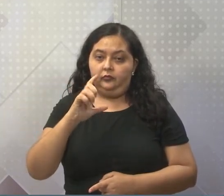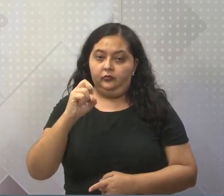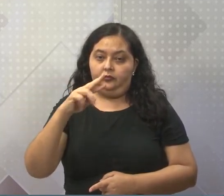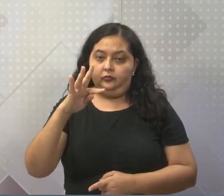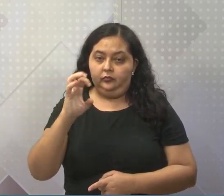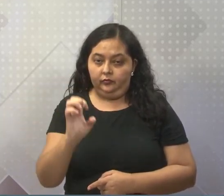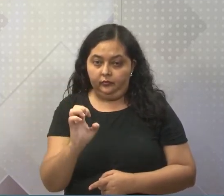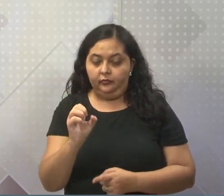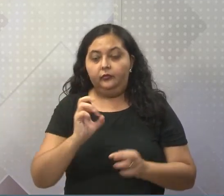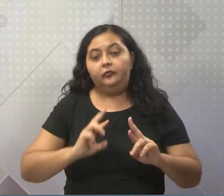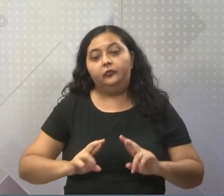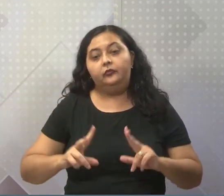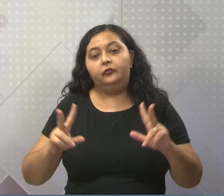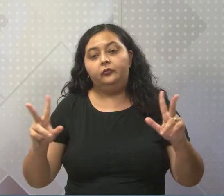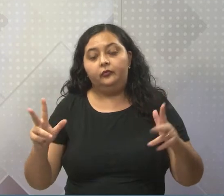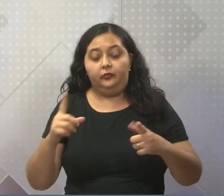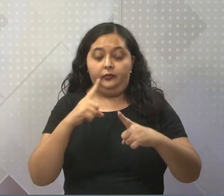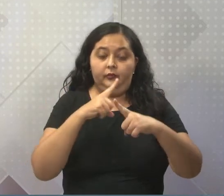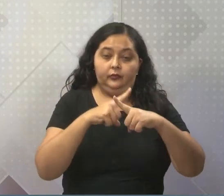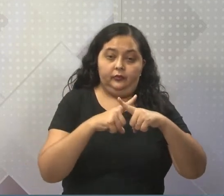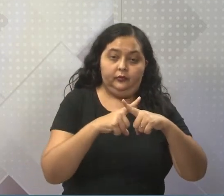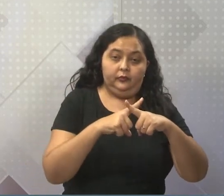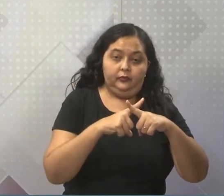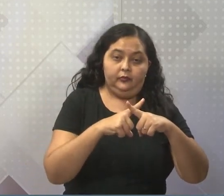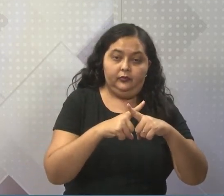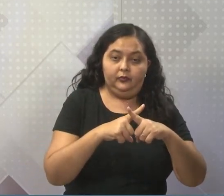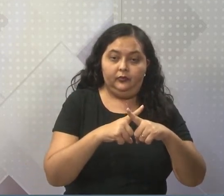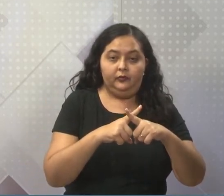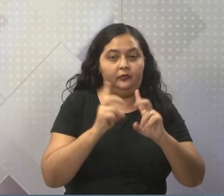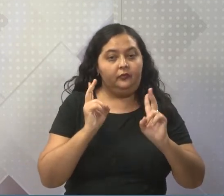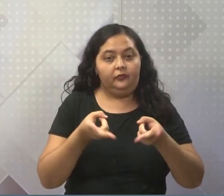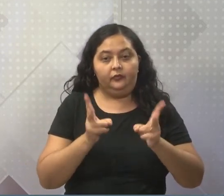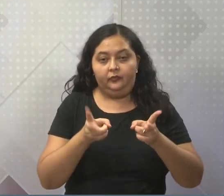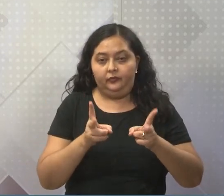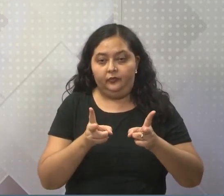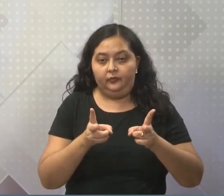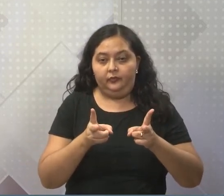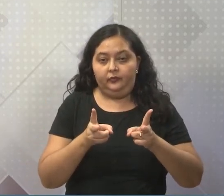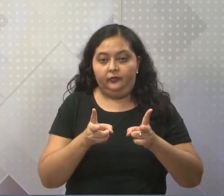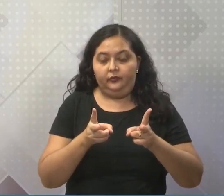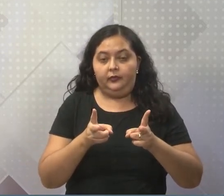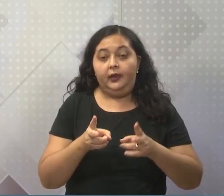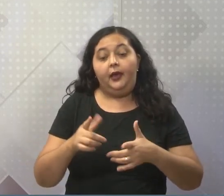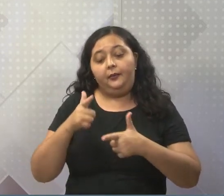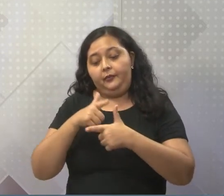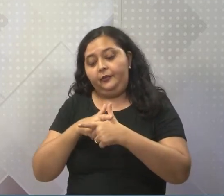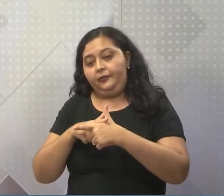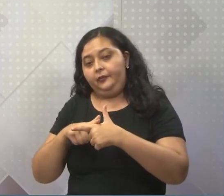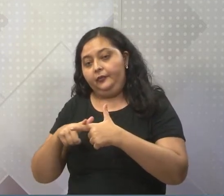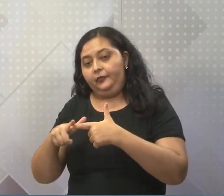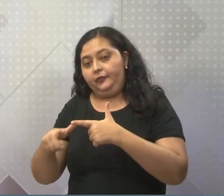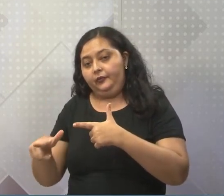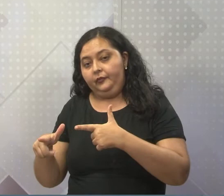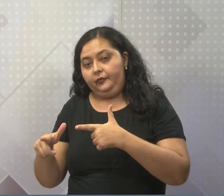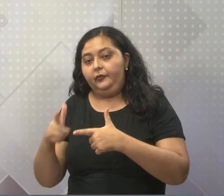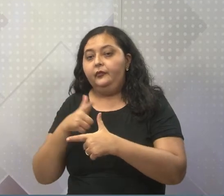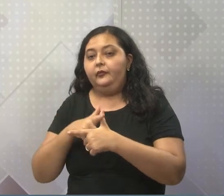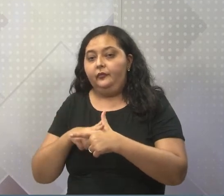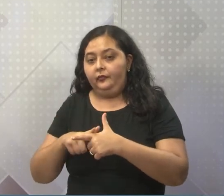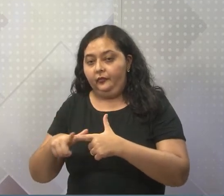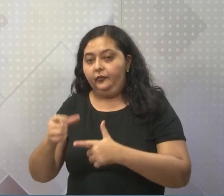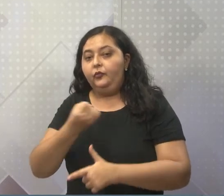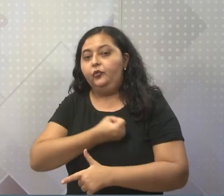porque pela multiplicação as minhas opções são infinitas, mas pela minha divisão depende de quantos divisores ela